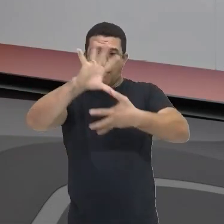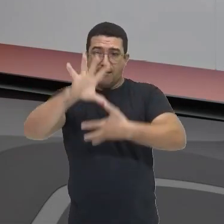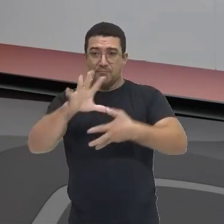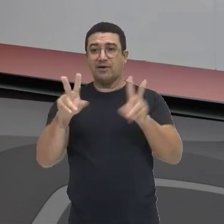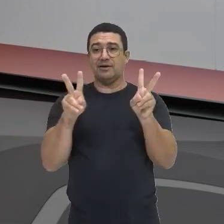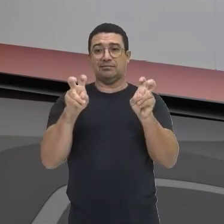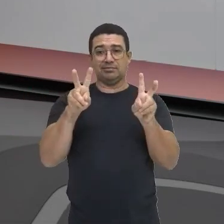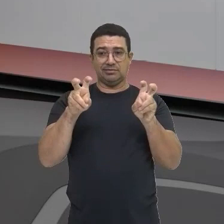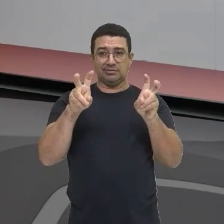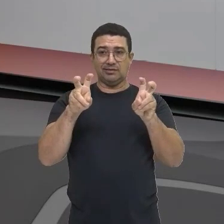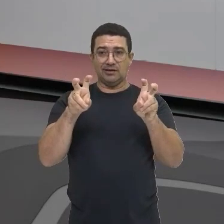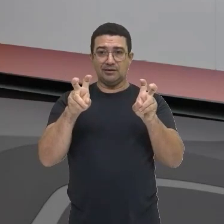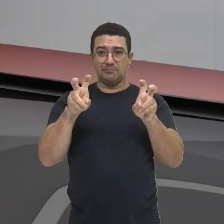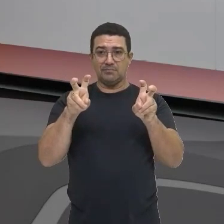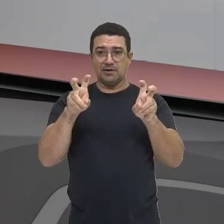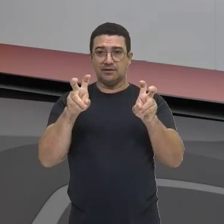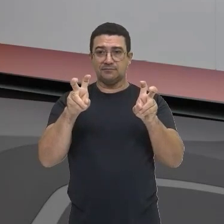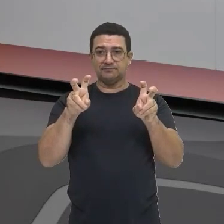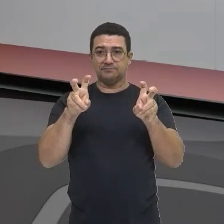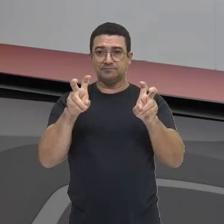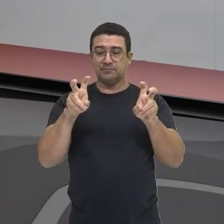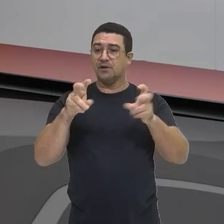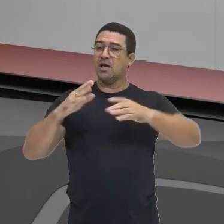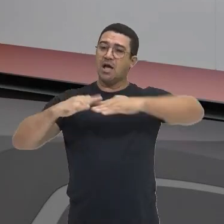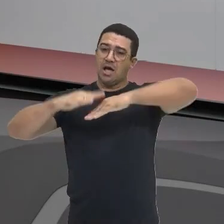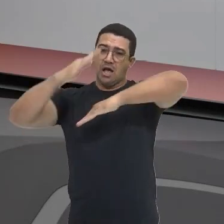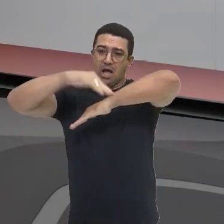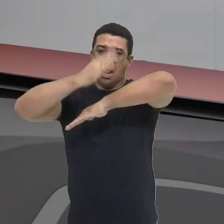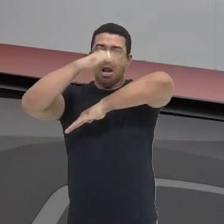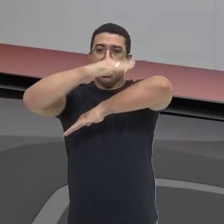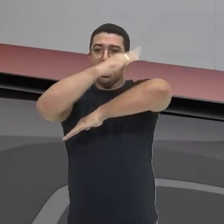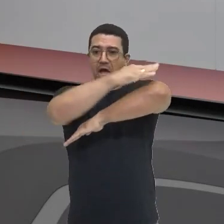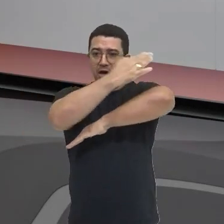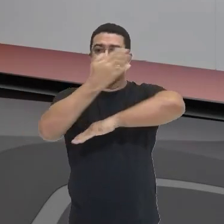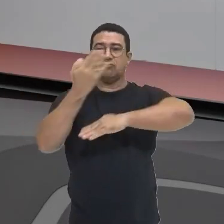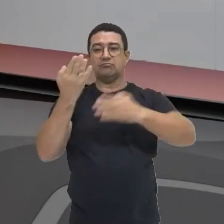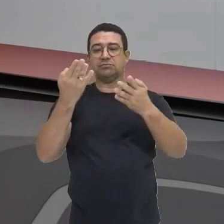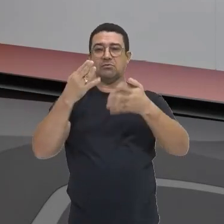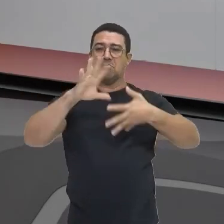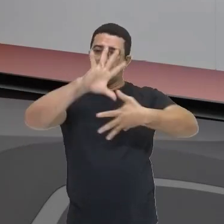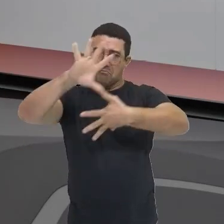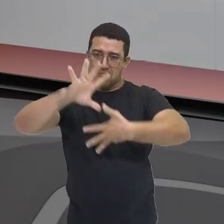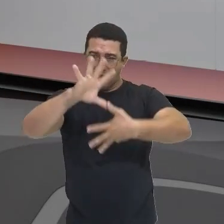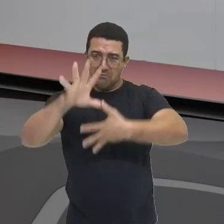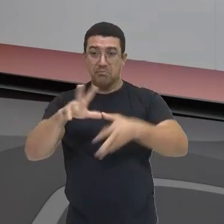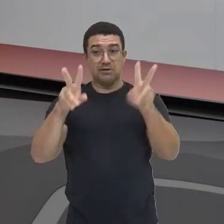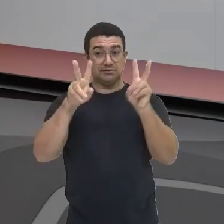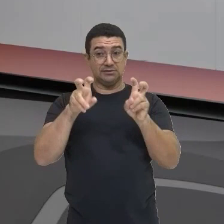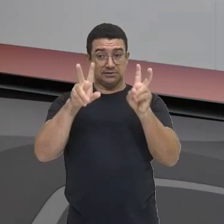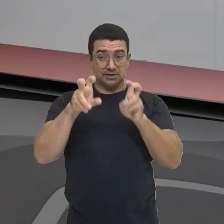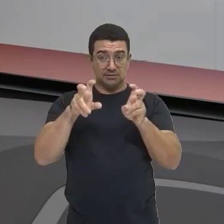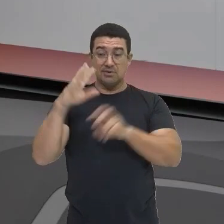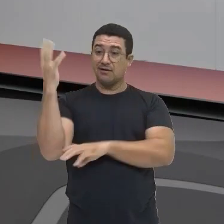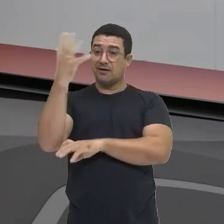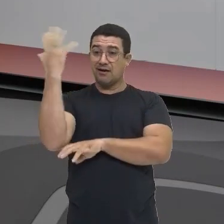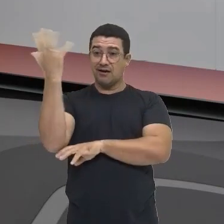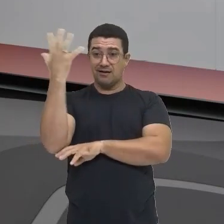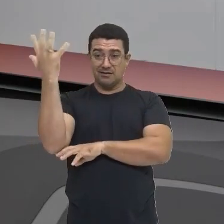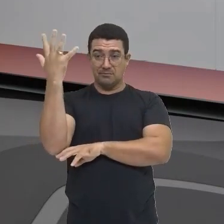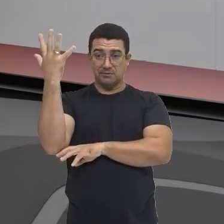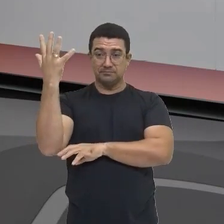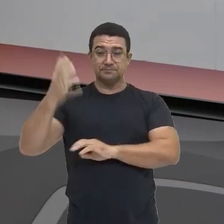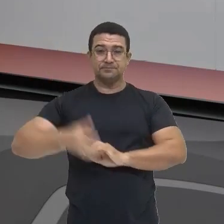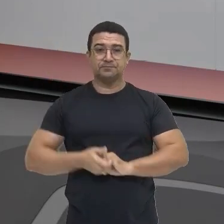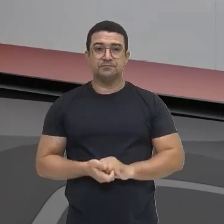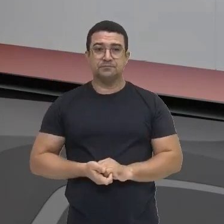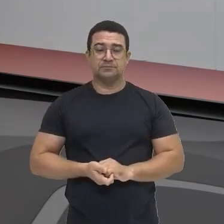trabalhar sobre a questão do relevo, nós temos mapas que vão abordar a questão do clima, tá certo?